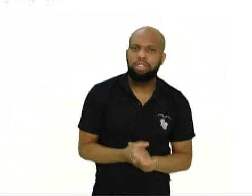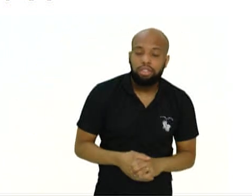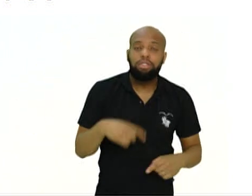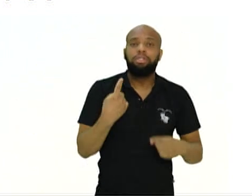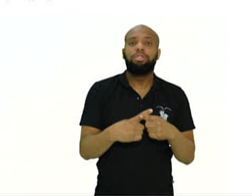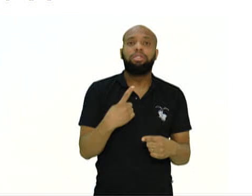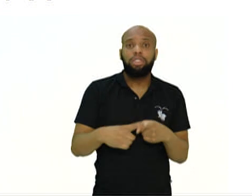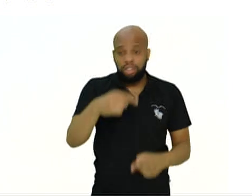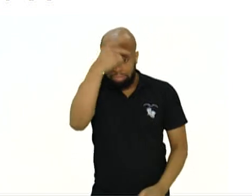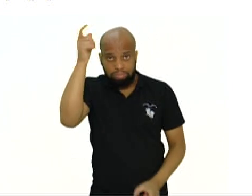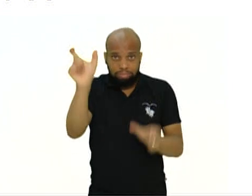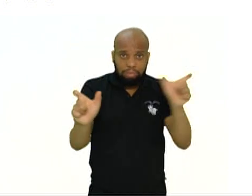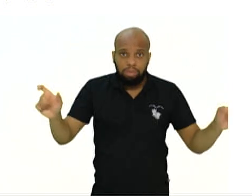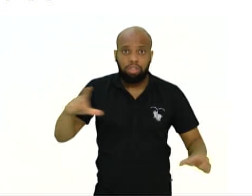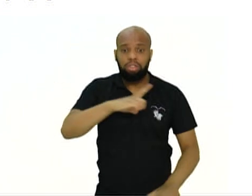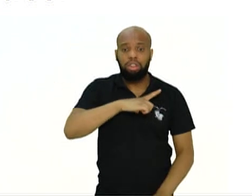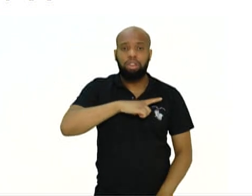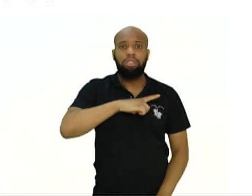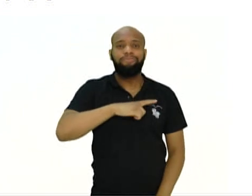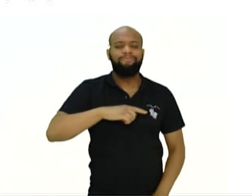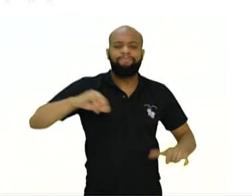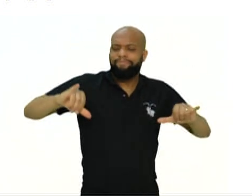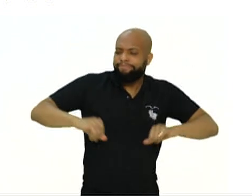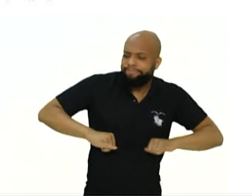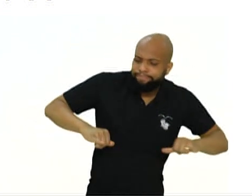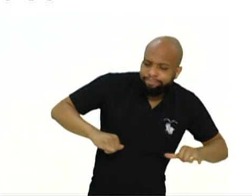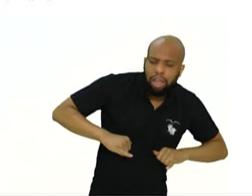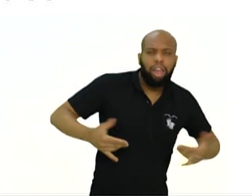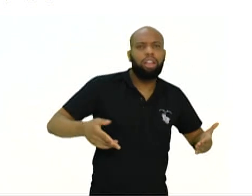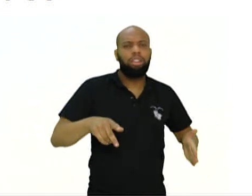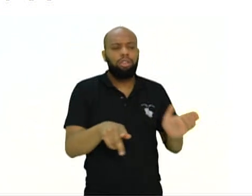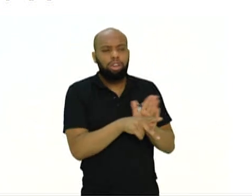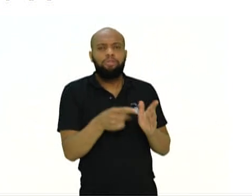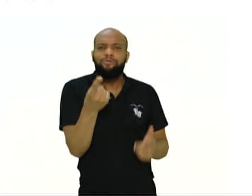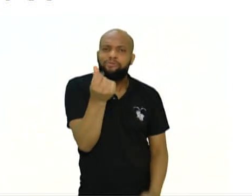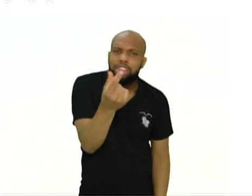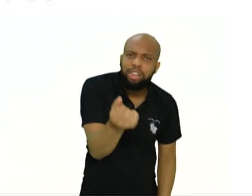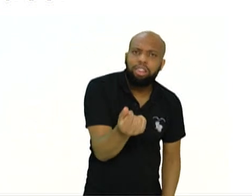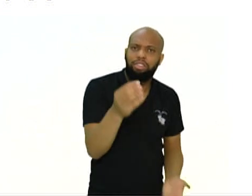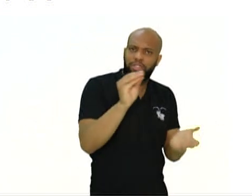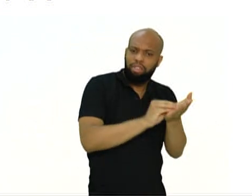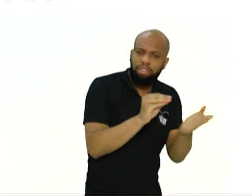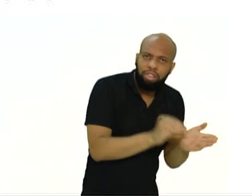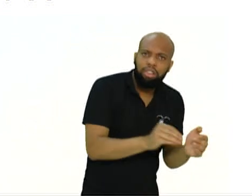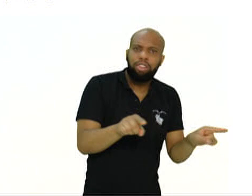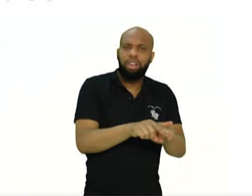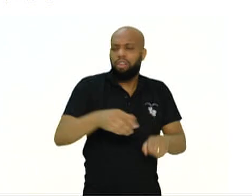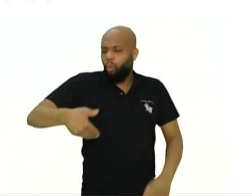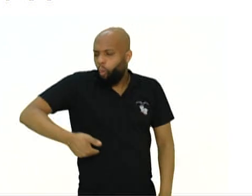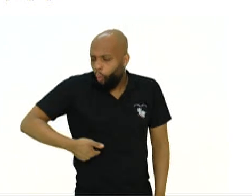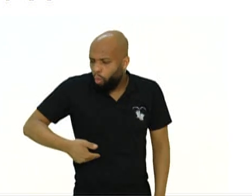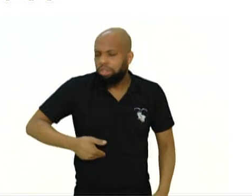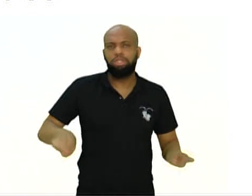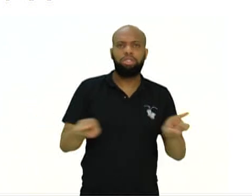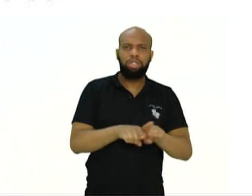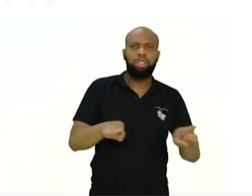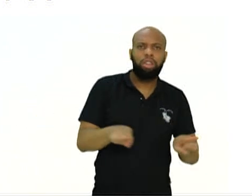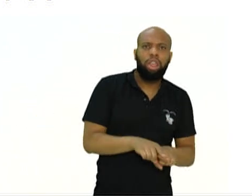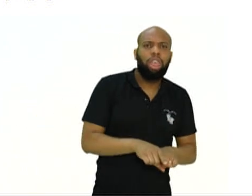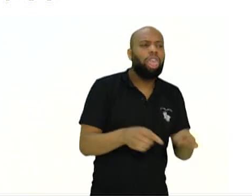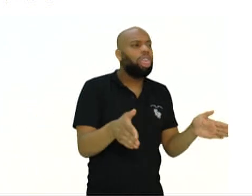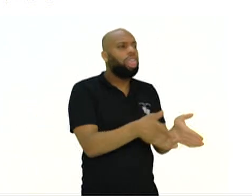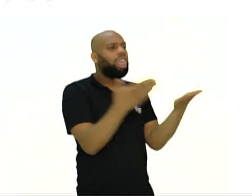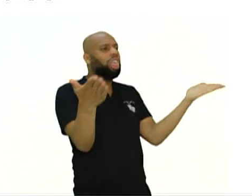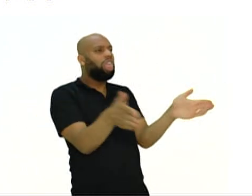as pessoas acabam passando por dificuldades financeiras, né? Por situação de fome, situação de